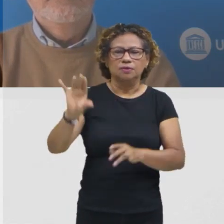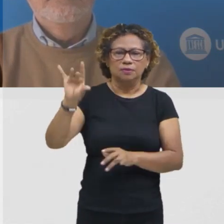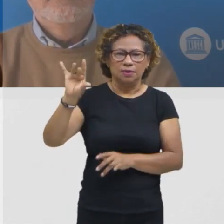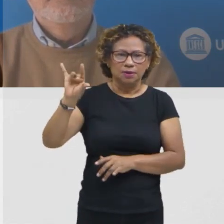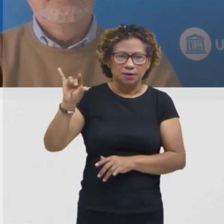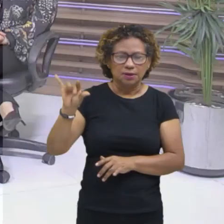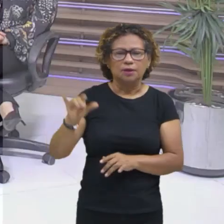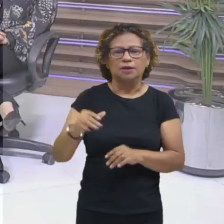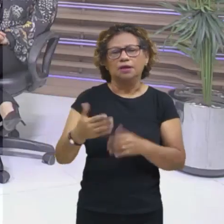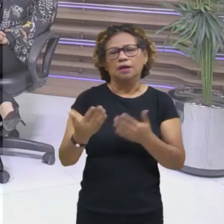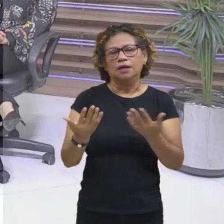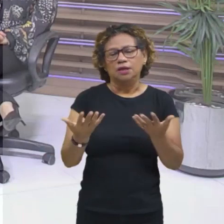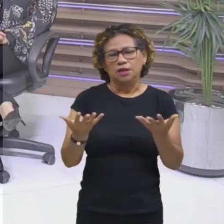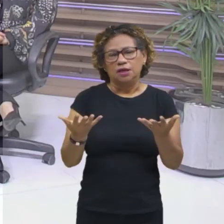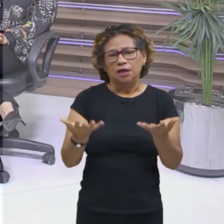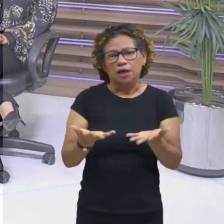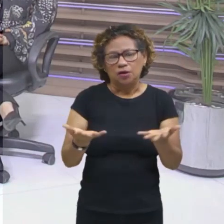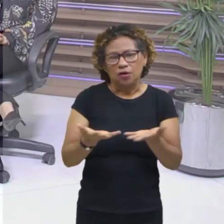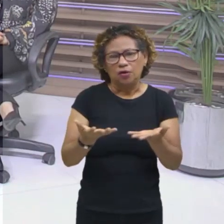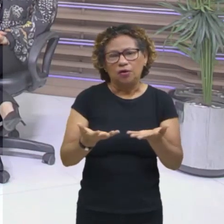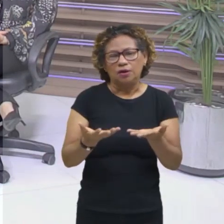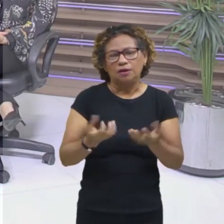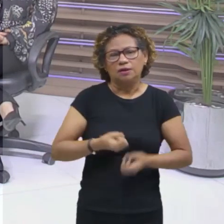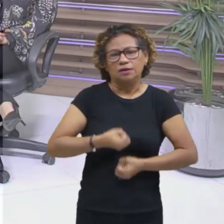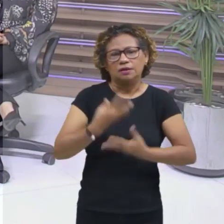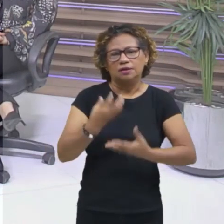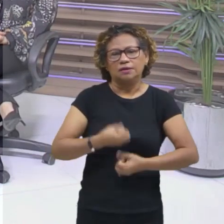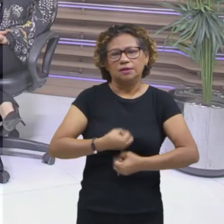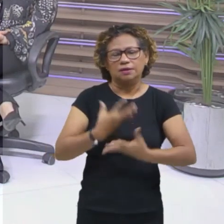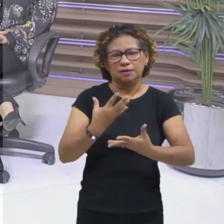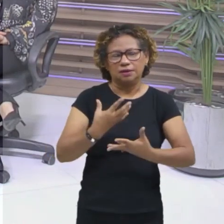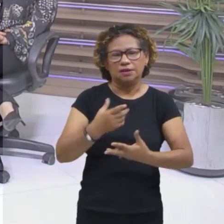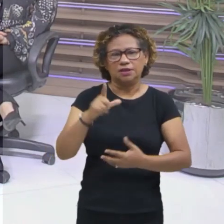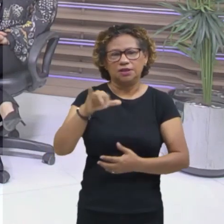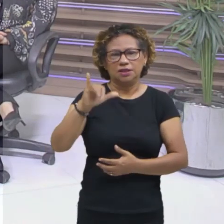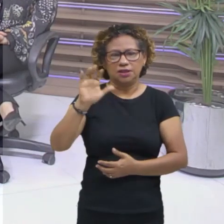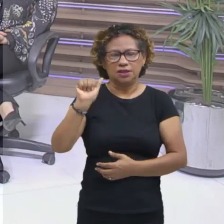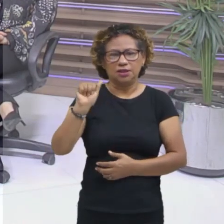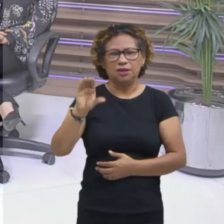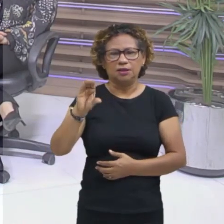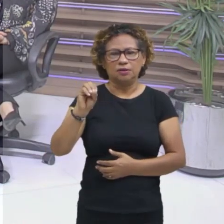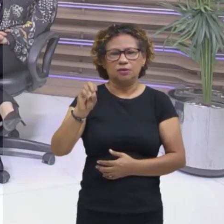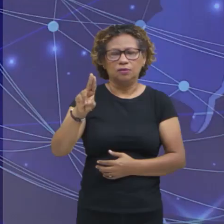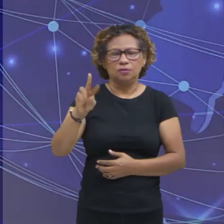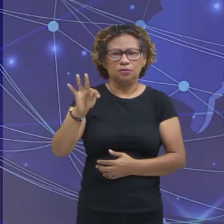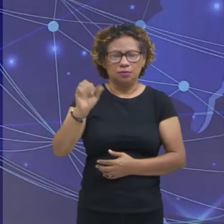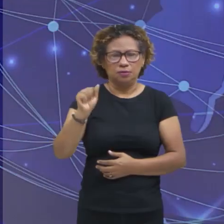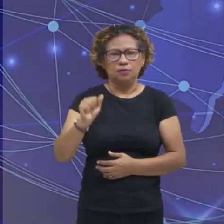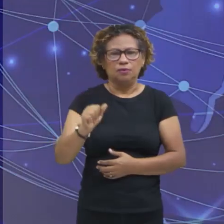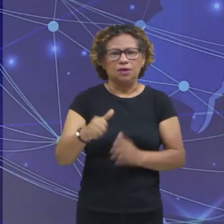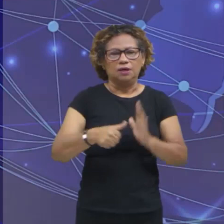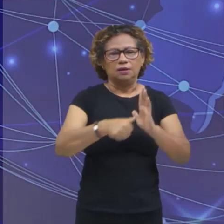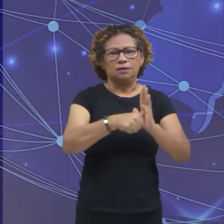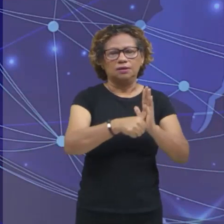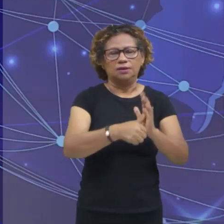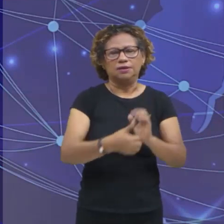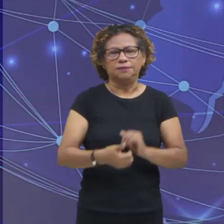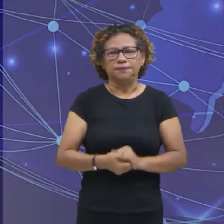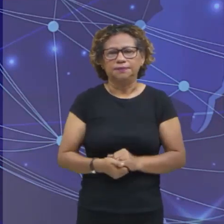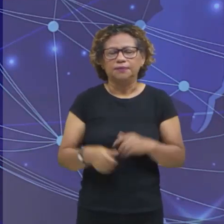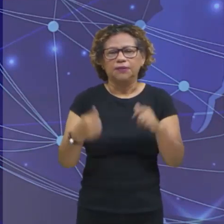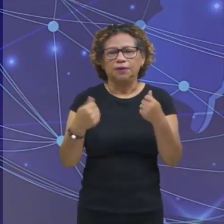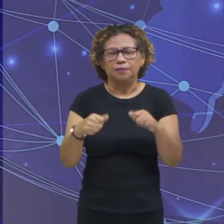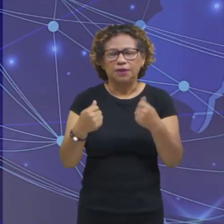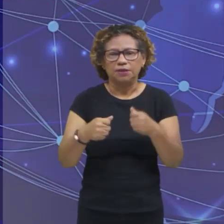quero me despedir lendo um poema de Mia Couto, chamado Identidade. Preciso